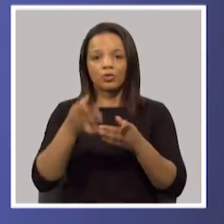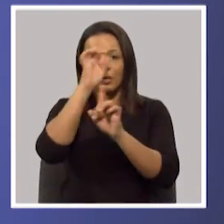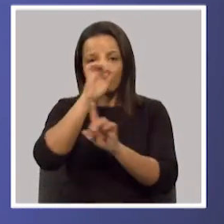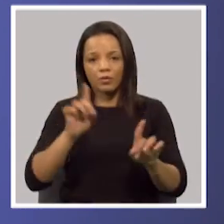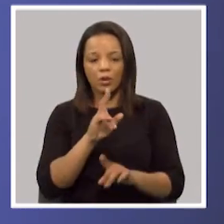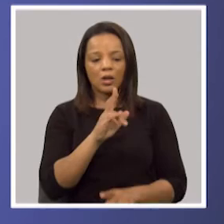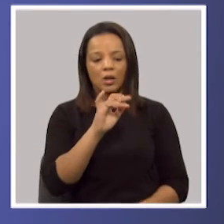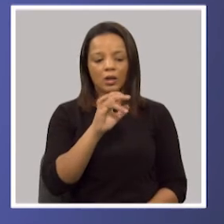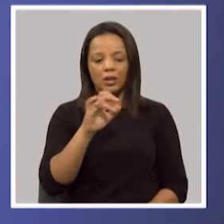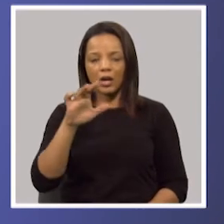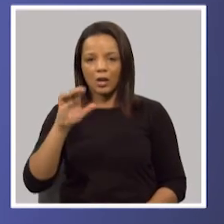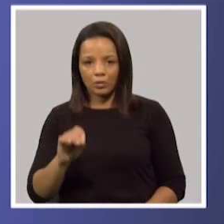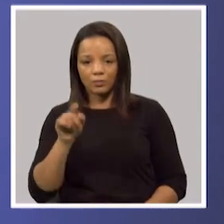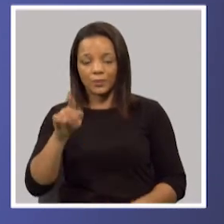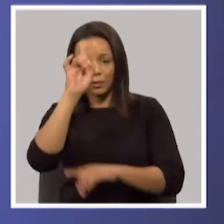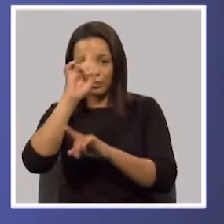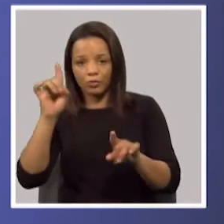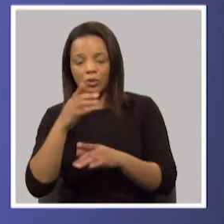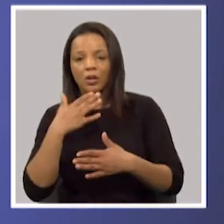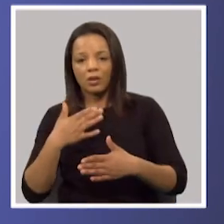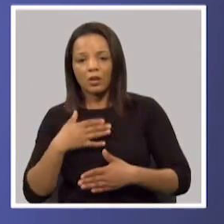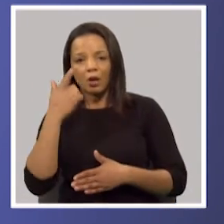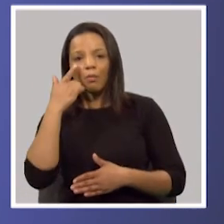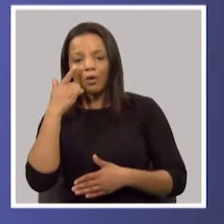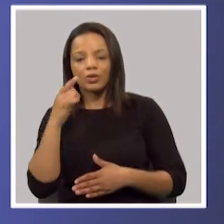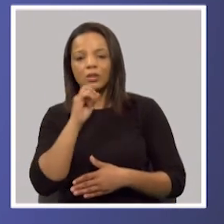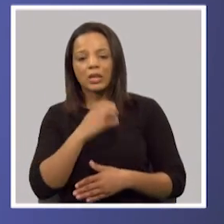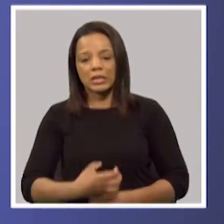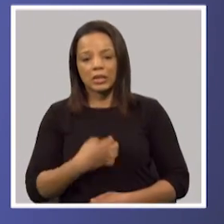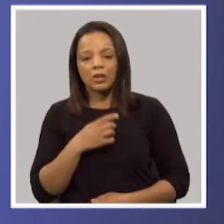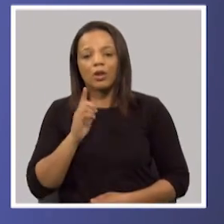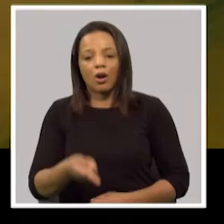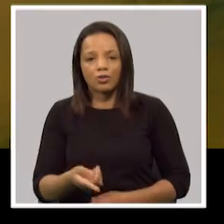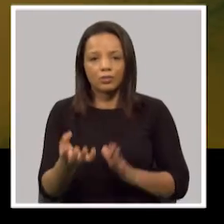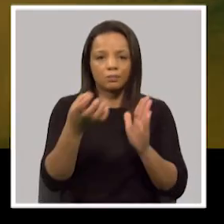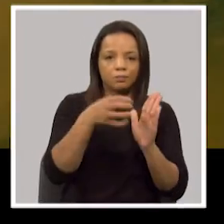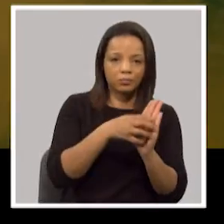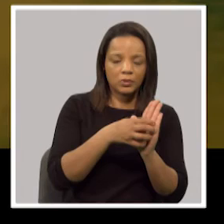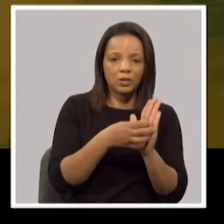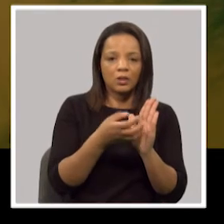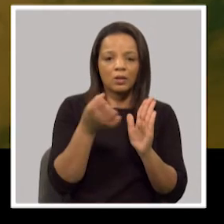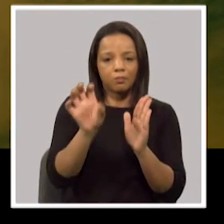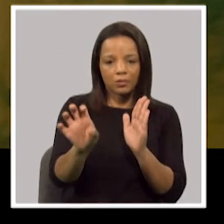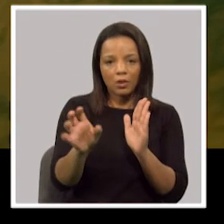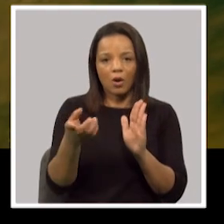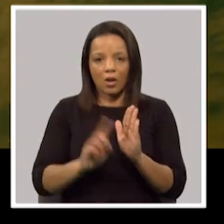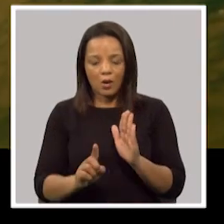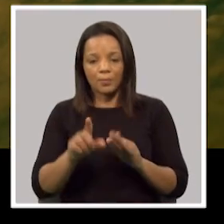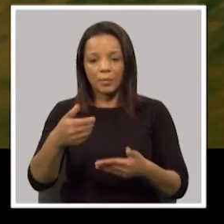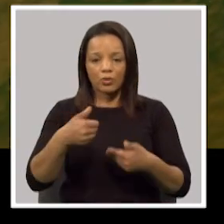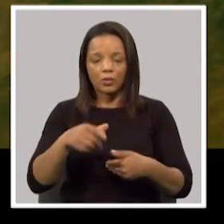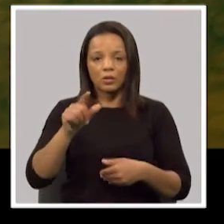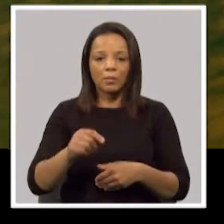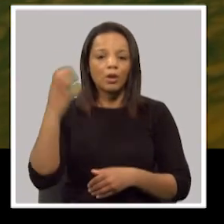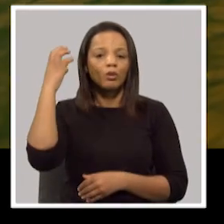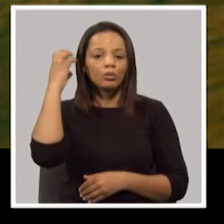do professor Ricardo, tivemos uma sessão em que ele nos fez ver o que é que faria sentido estar ou não estar e nos ajudou também nesse processo. E depois foi